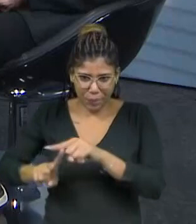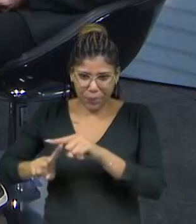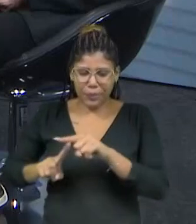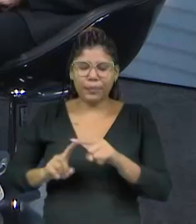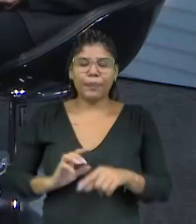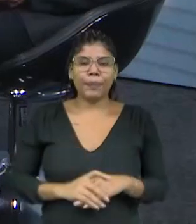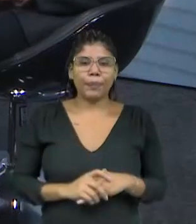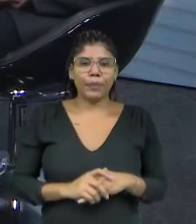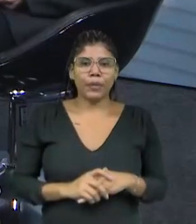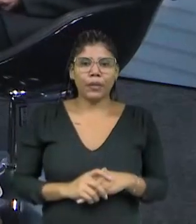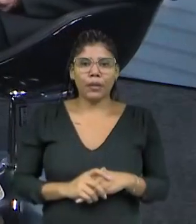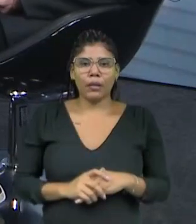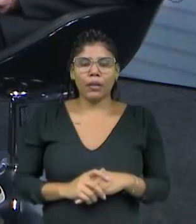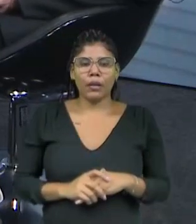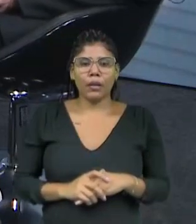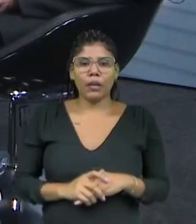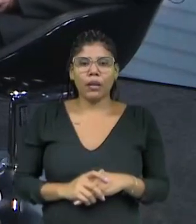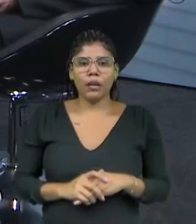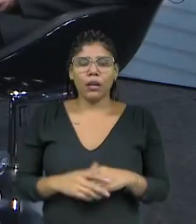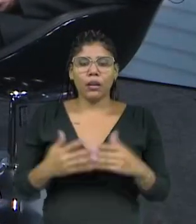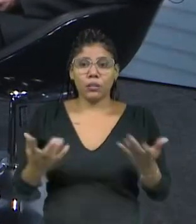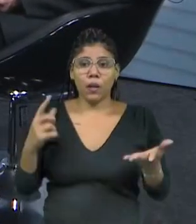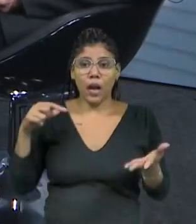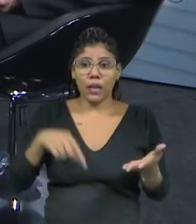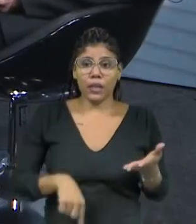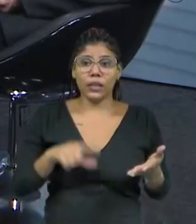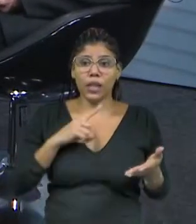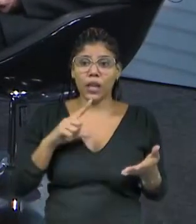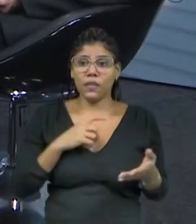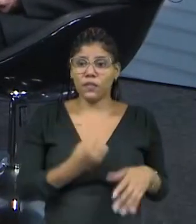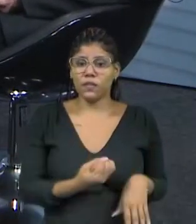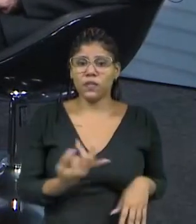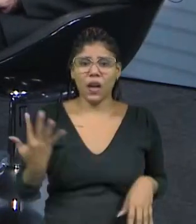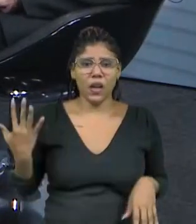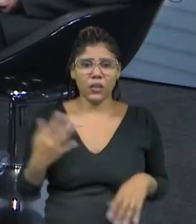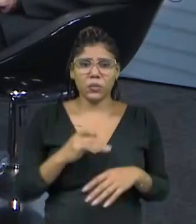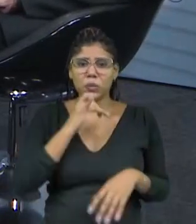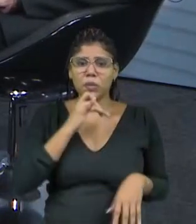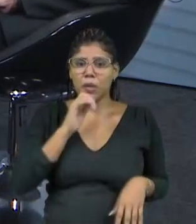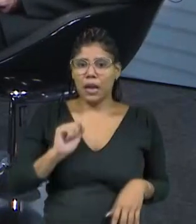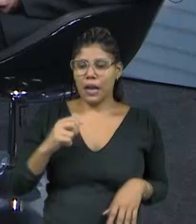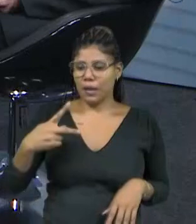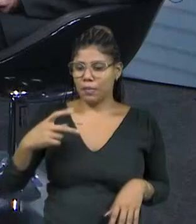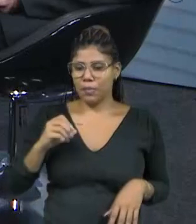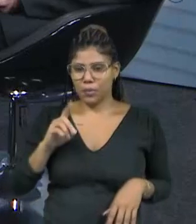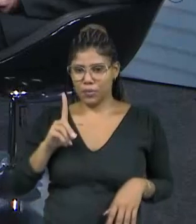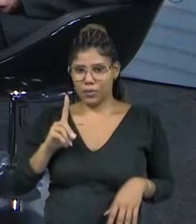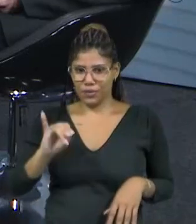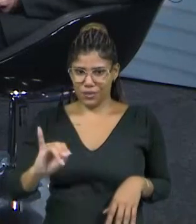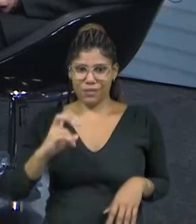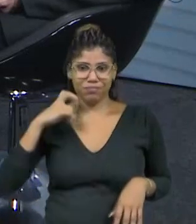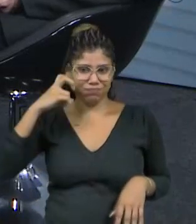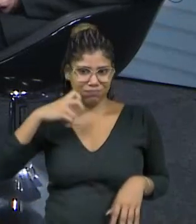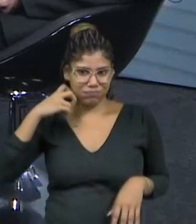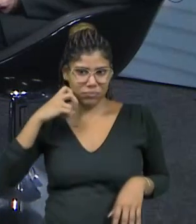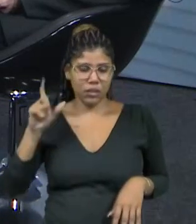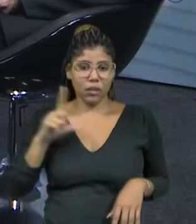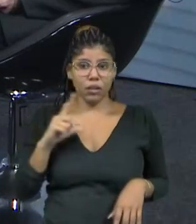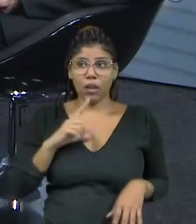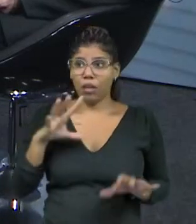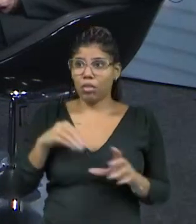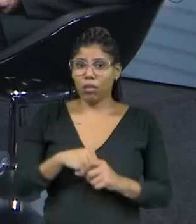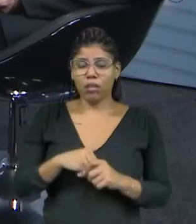quê. Exatamente. Aqui no Ceará, a fruticultura. Exato. Você vai aqui na Podi, você percebe isso aí. Você precisa fortalecer